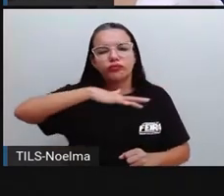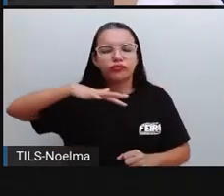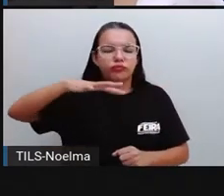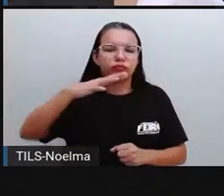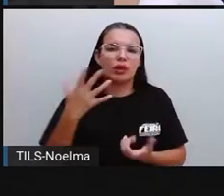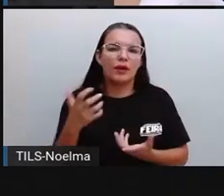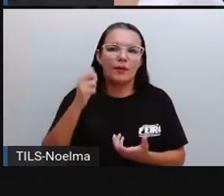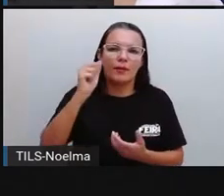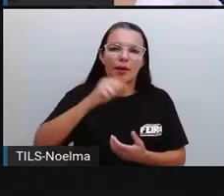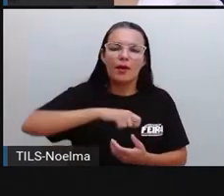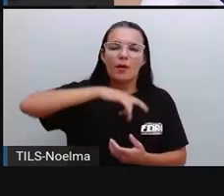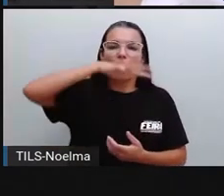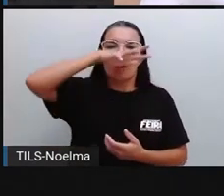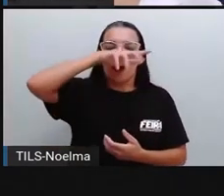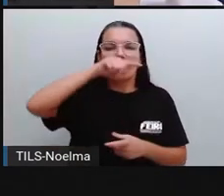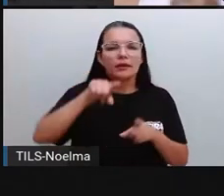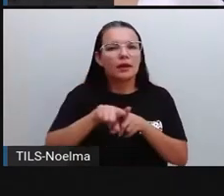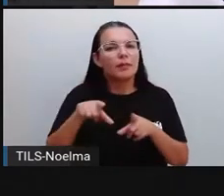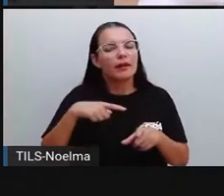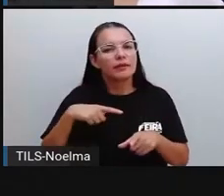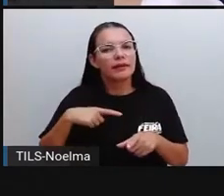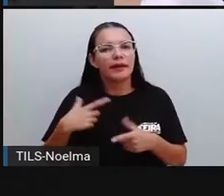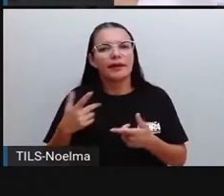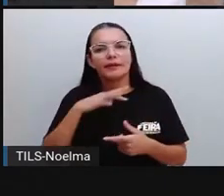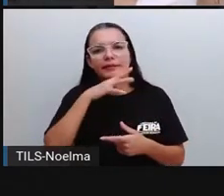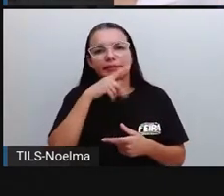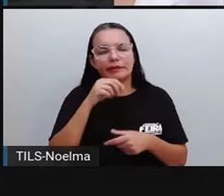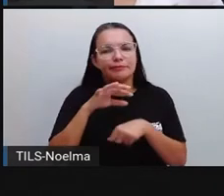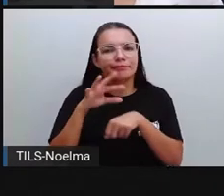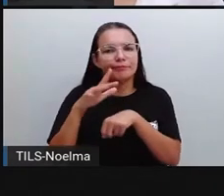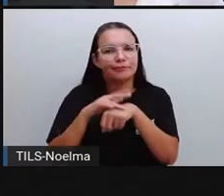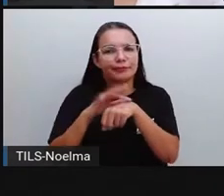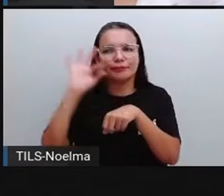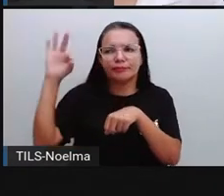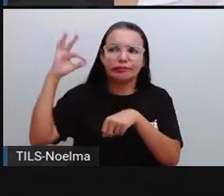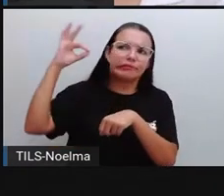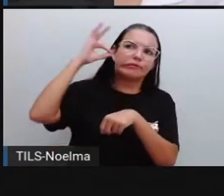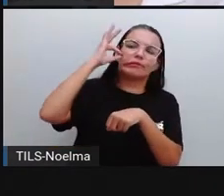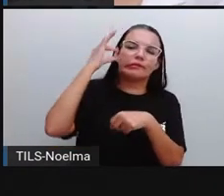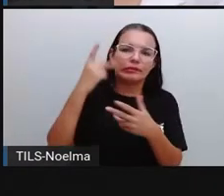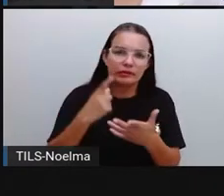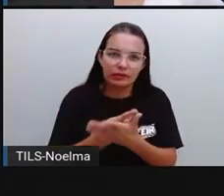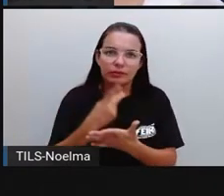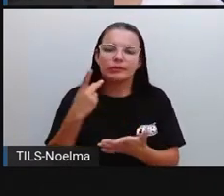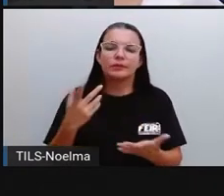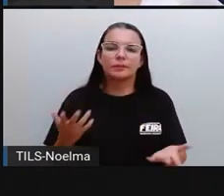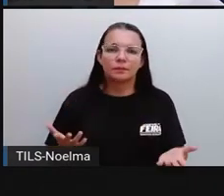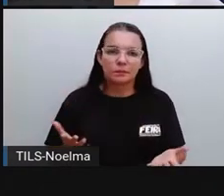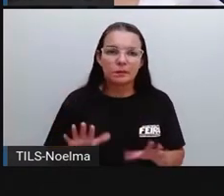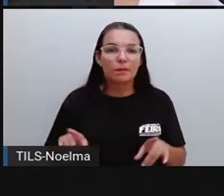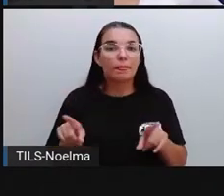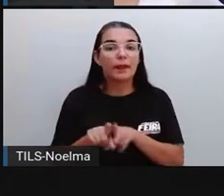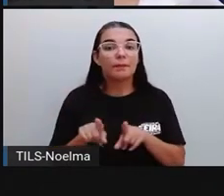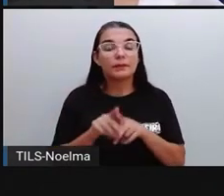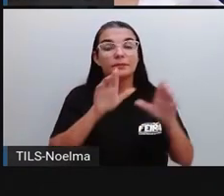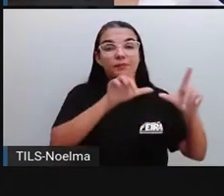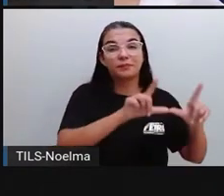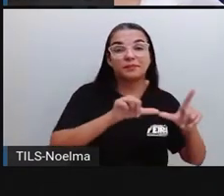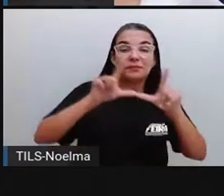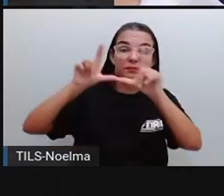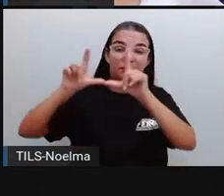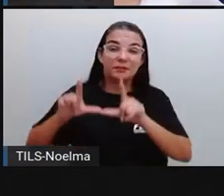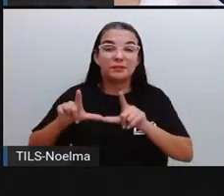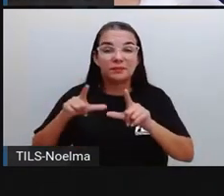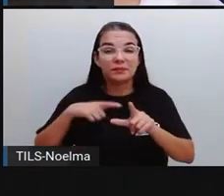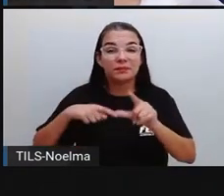vão transmitir diversas doenças. Nós já discutimos também essas questões. E ali, ó, a gente também tem um cartaz com a